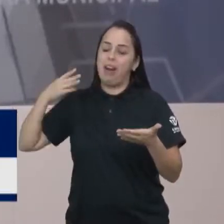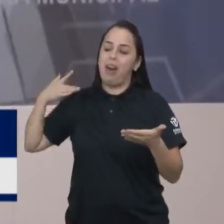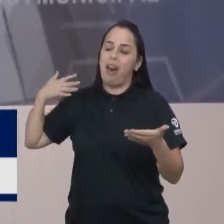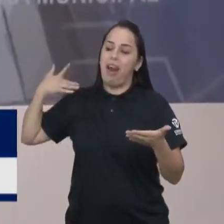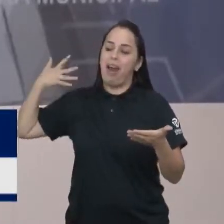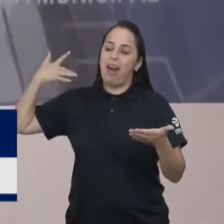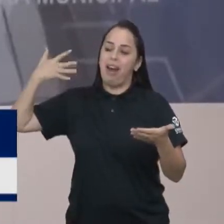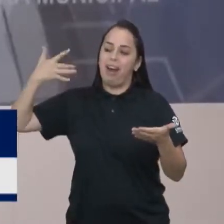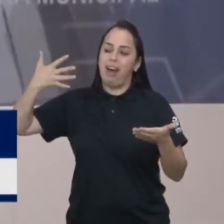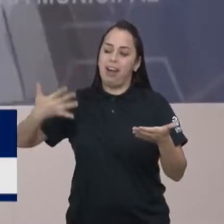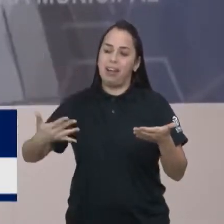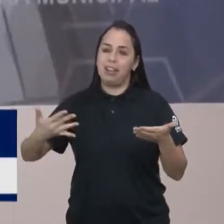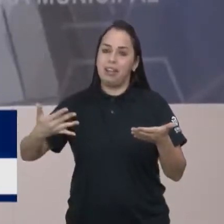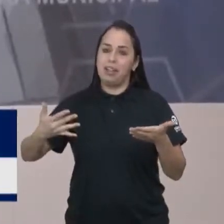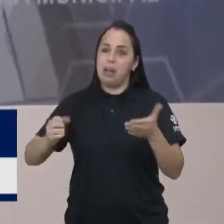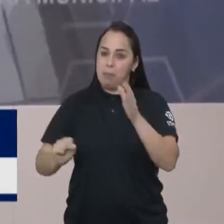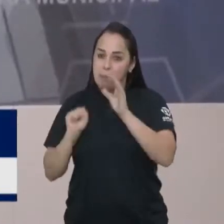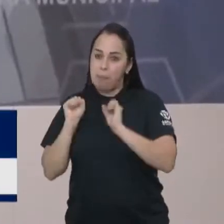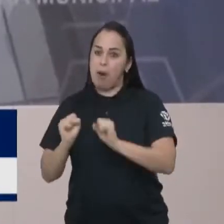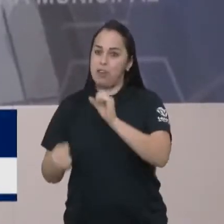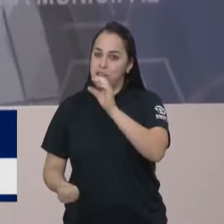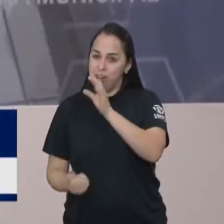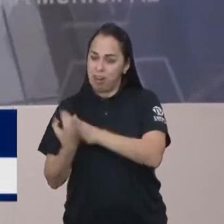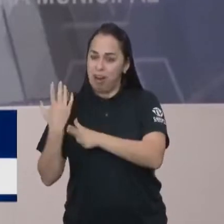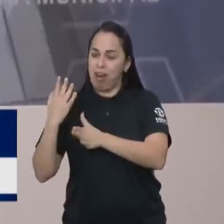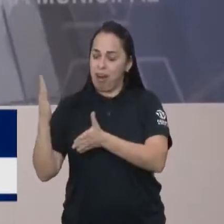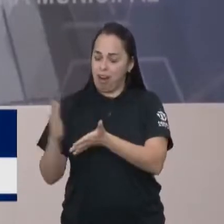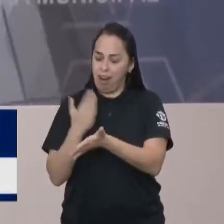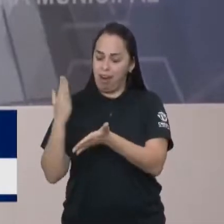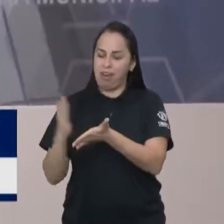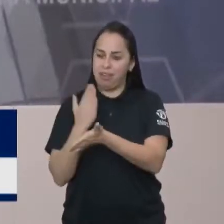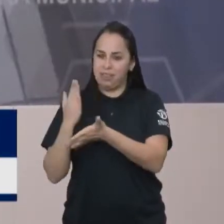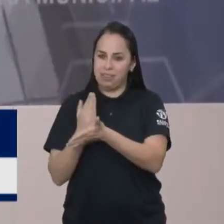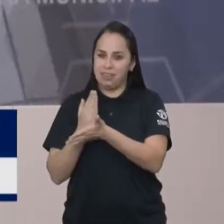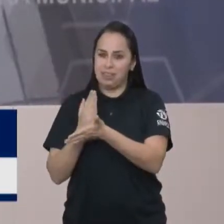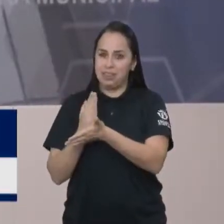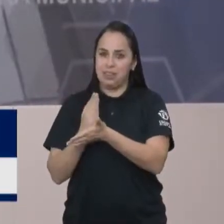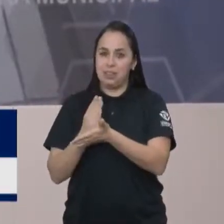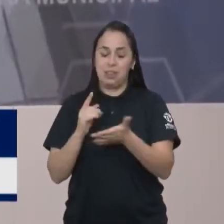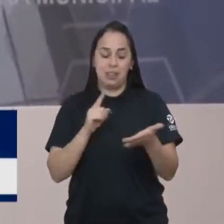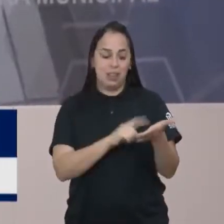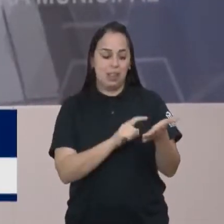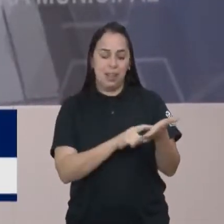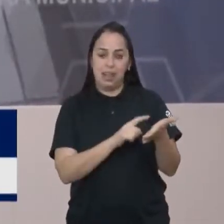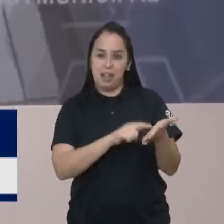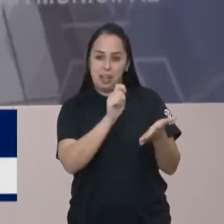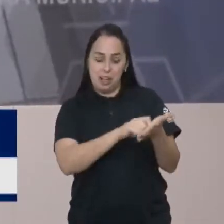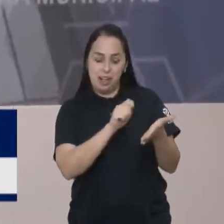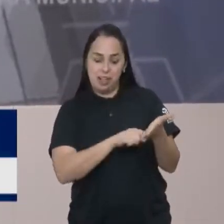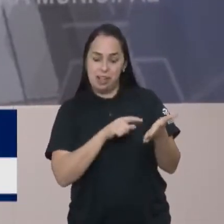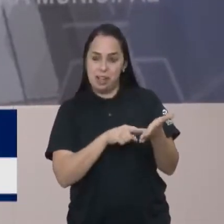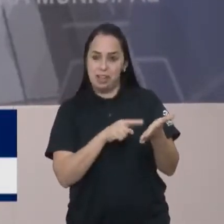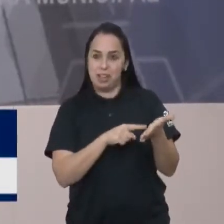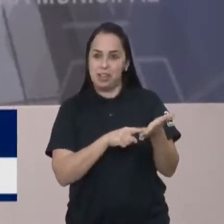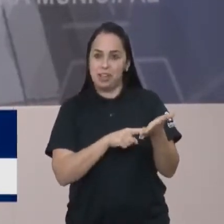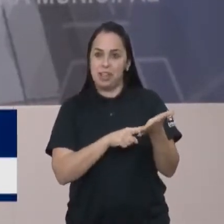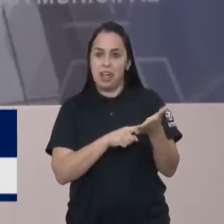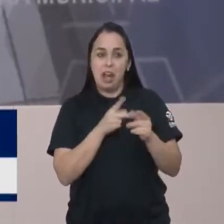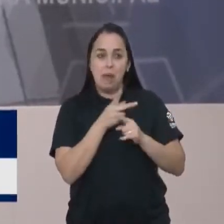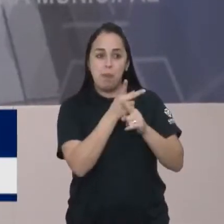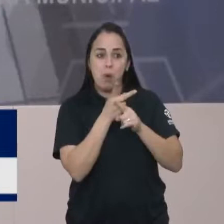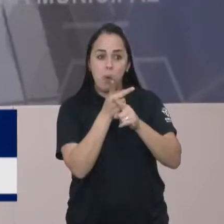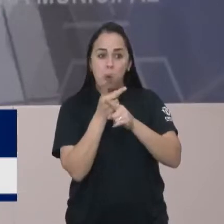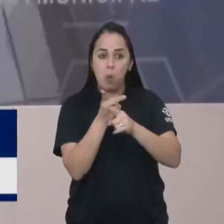para fazer uma dúzia de livros. E tem mesmo. Porque o personagem principal deste livro realiza uma verdadeira saga em busca do